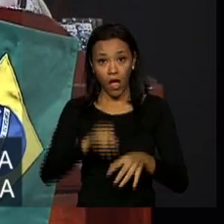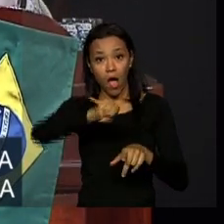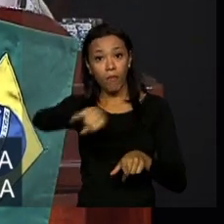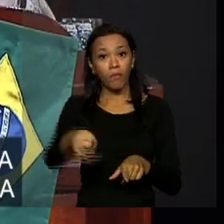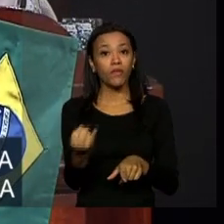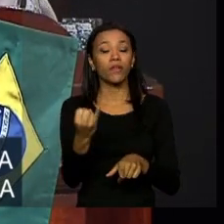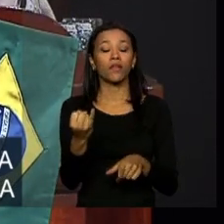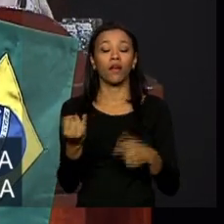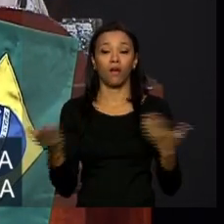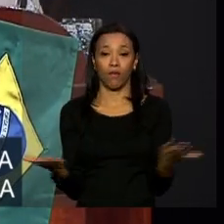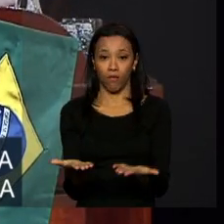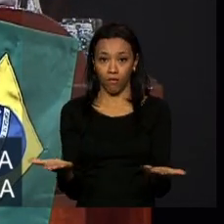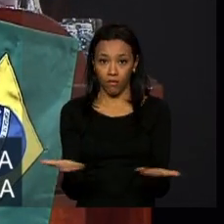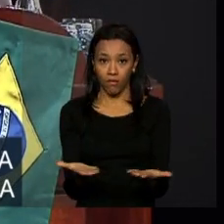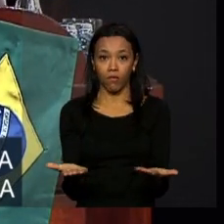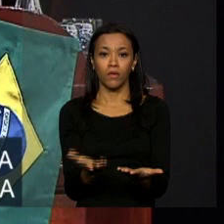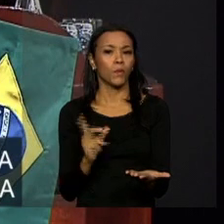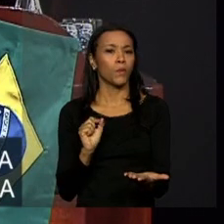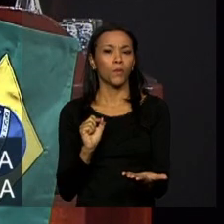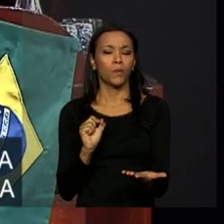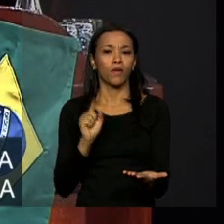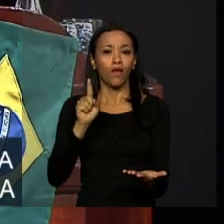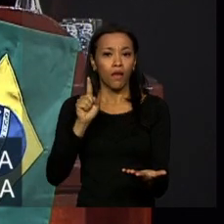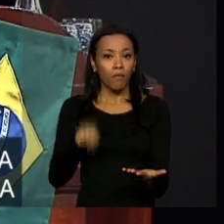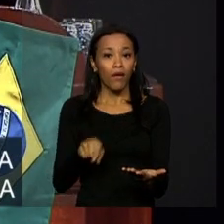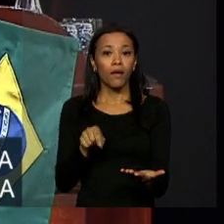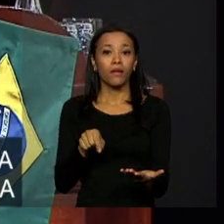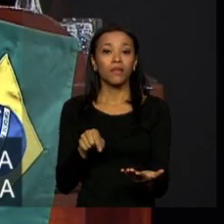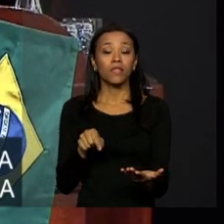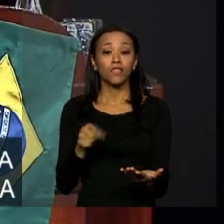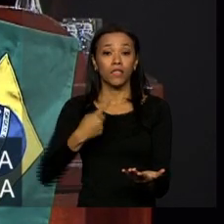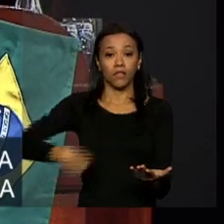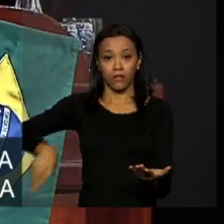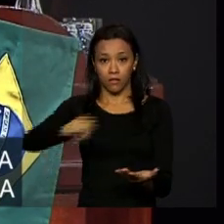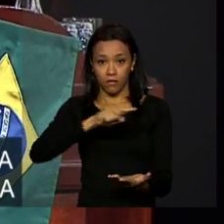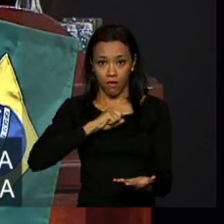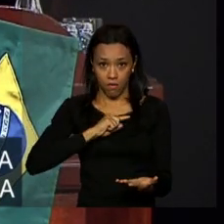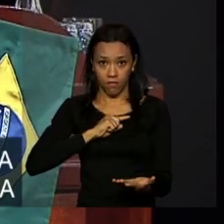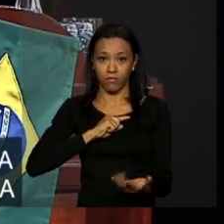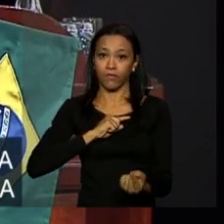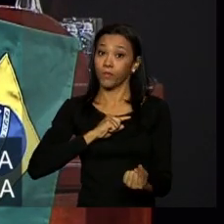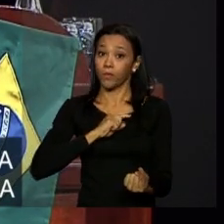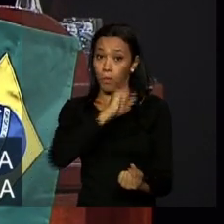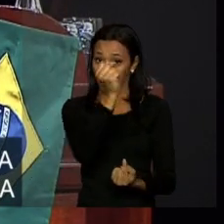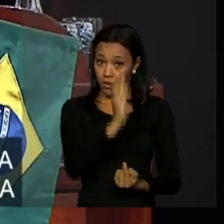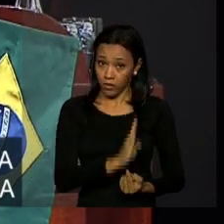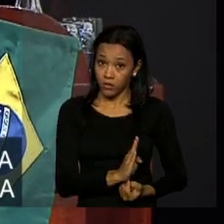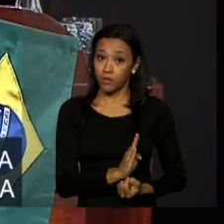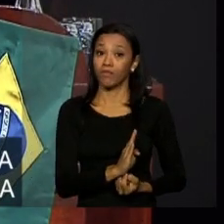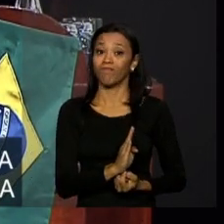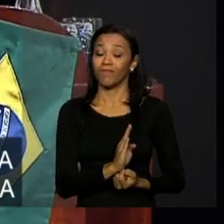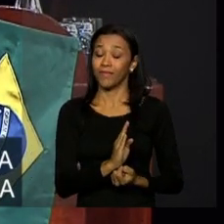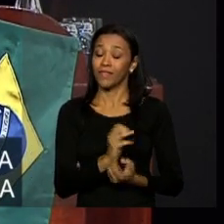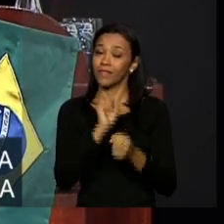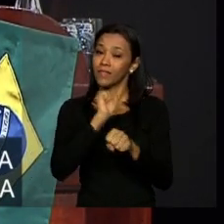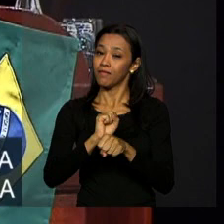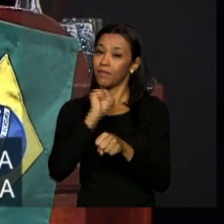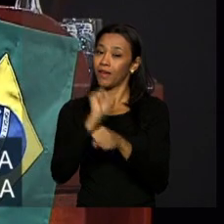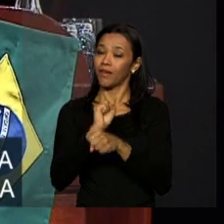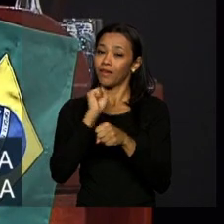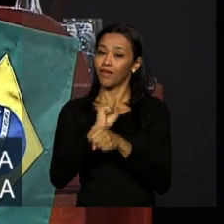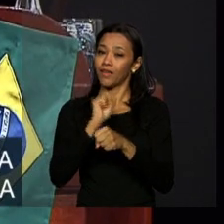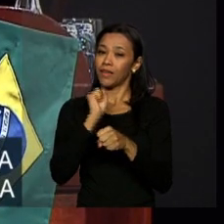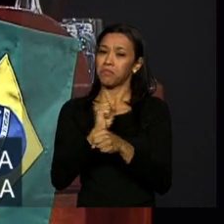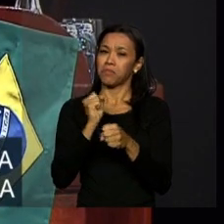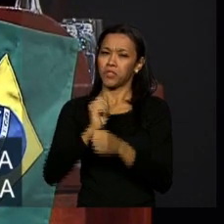essa ocasião para reiterar que nós o Brasil esperamos de braços abertos